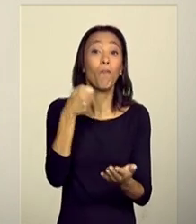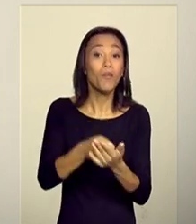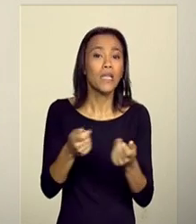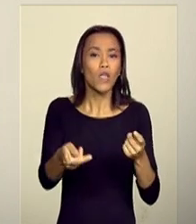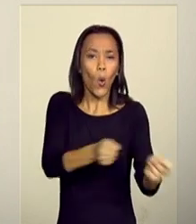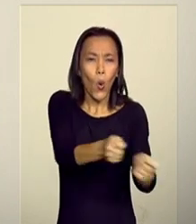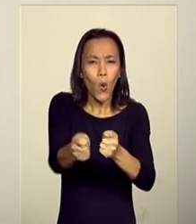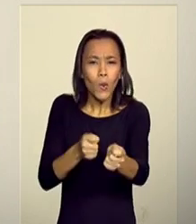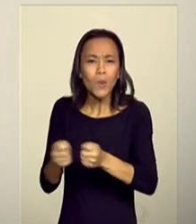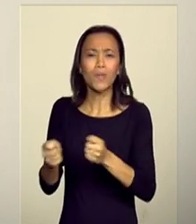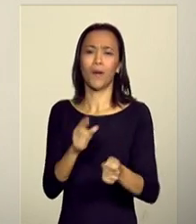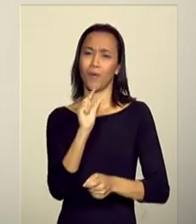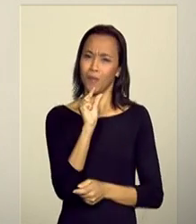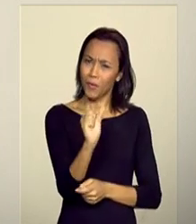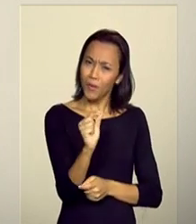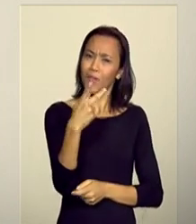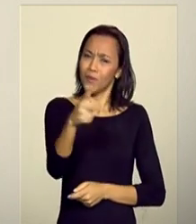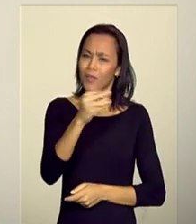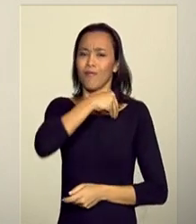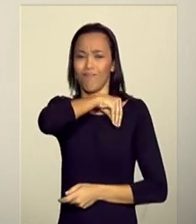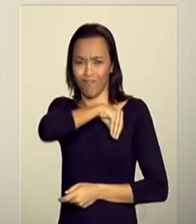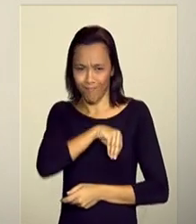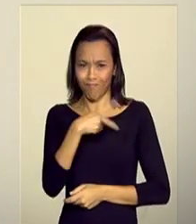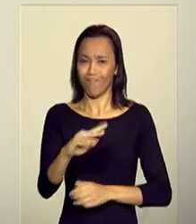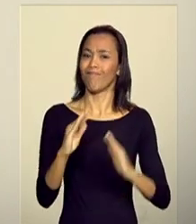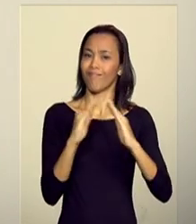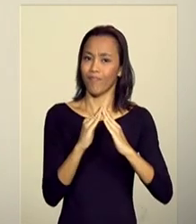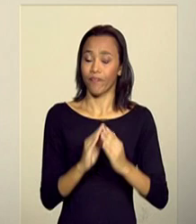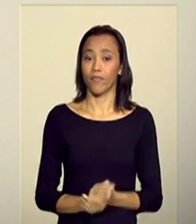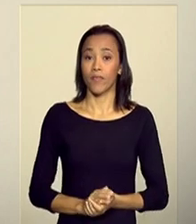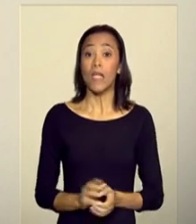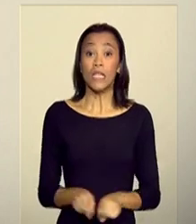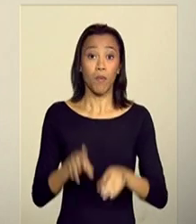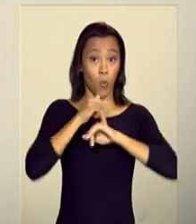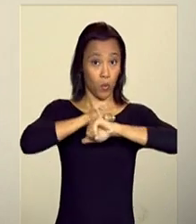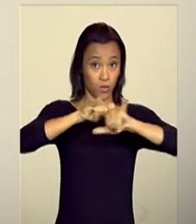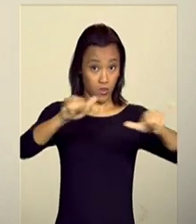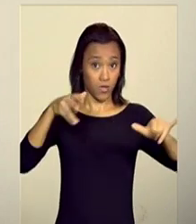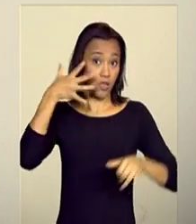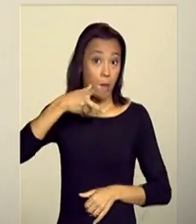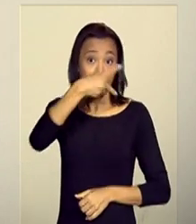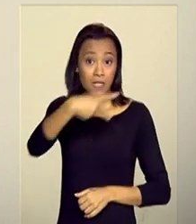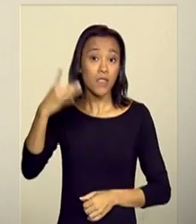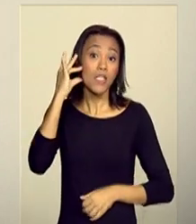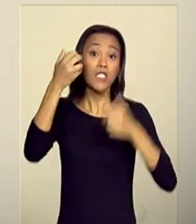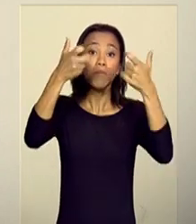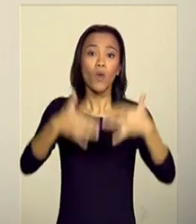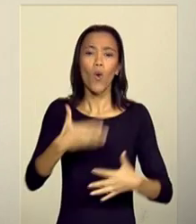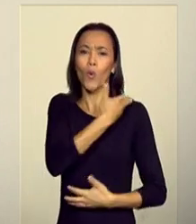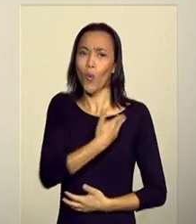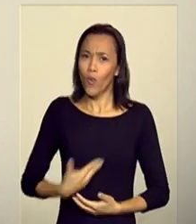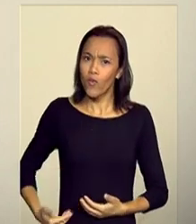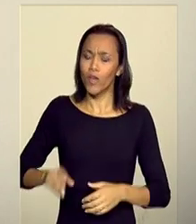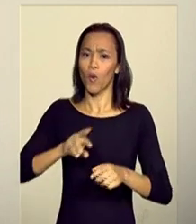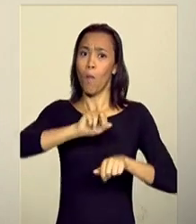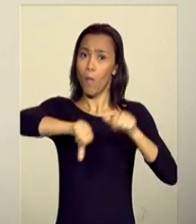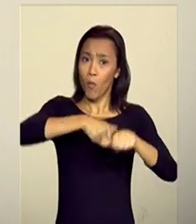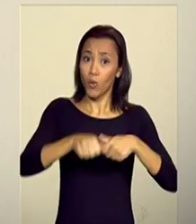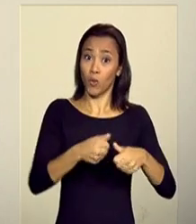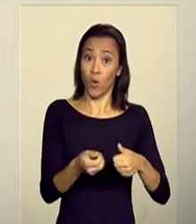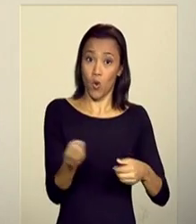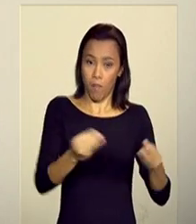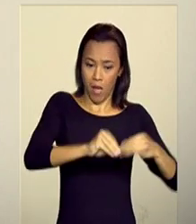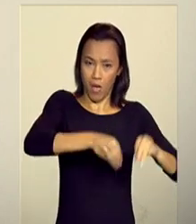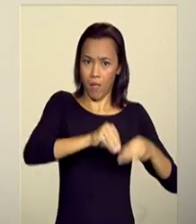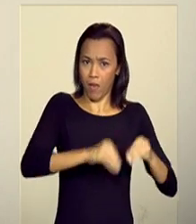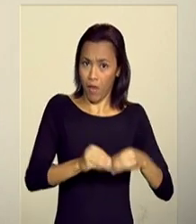vai poder equilibrar um pouquinho melhor o seu orçamento doméstico no pronunciamento a presidenta Dilma explicou que o governo mudou os itens